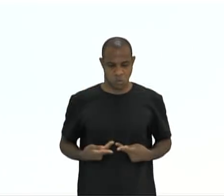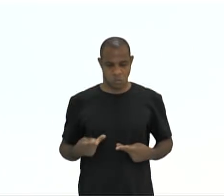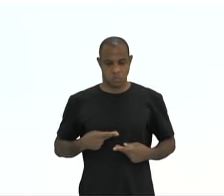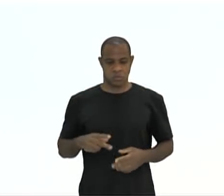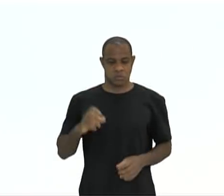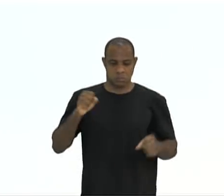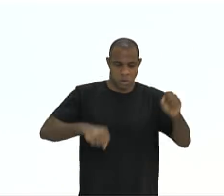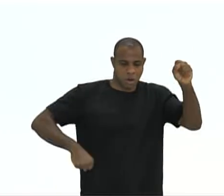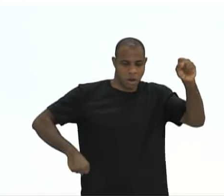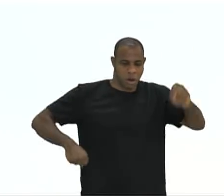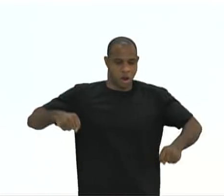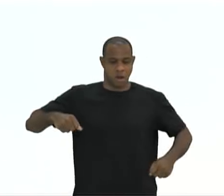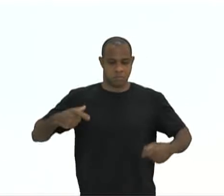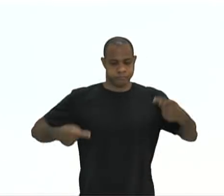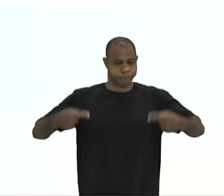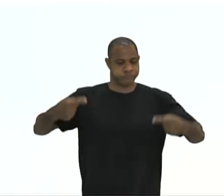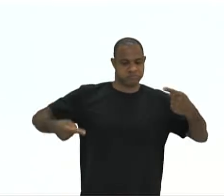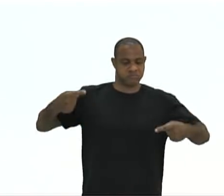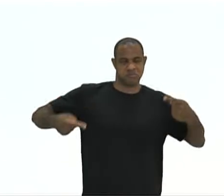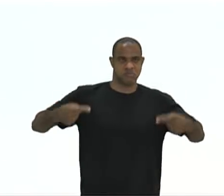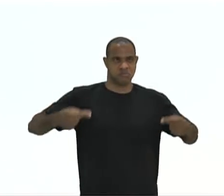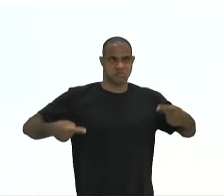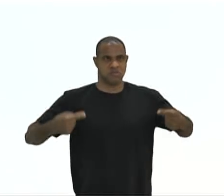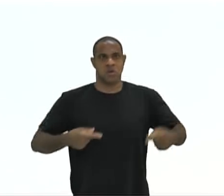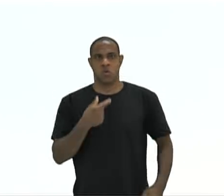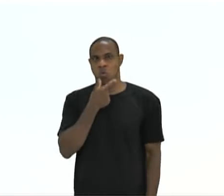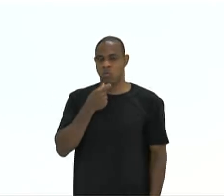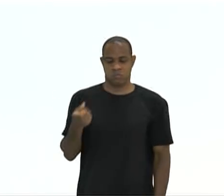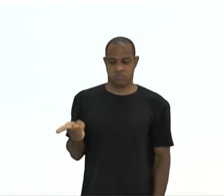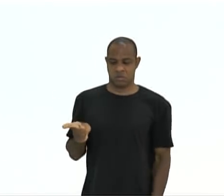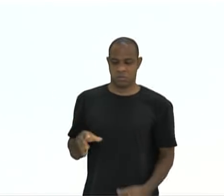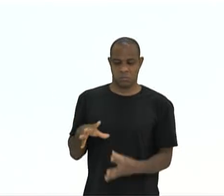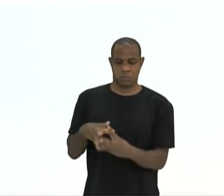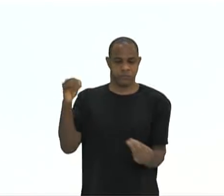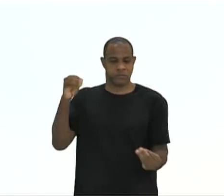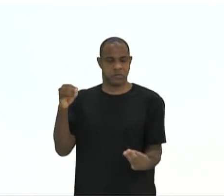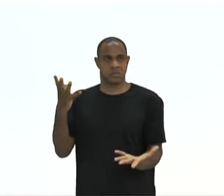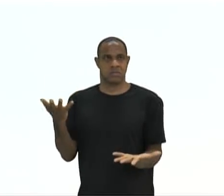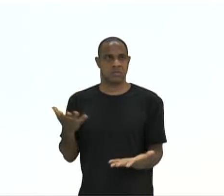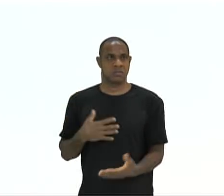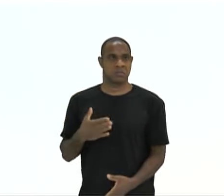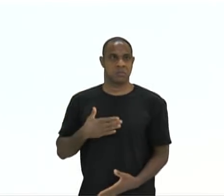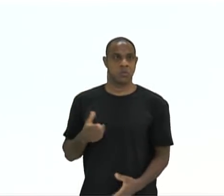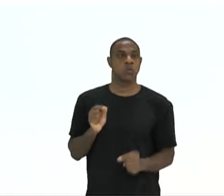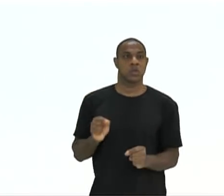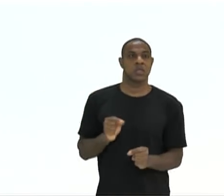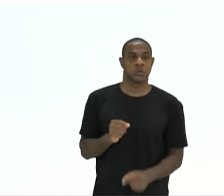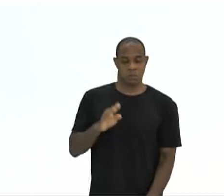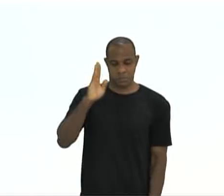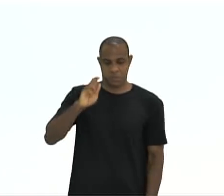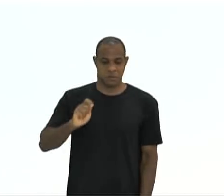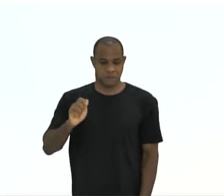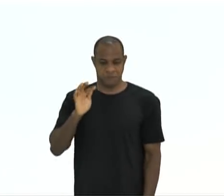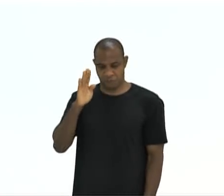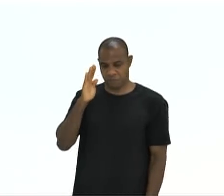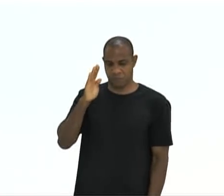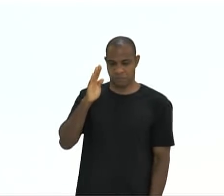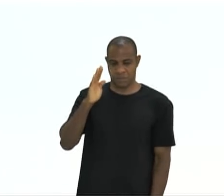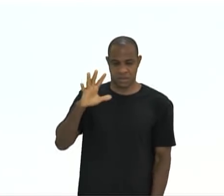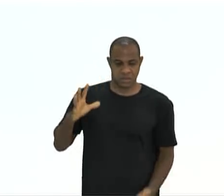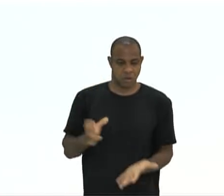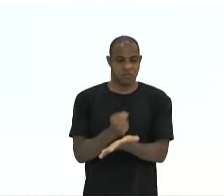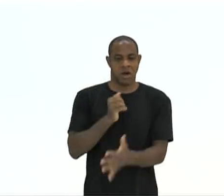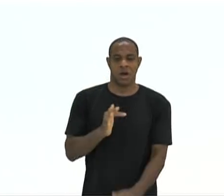guerra. Optimus Prime desapareceu. A chave para salvar nosso futuro está enterrada nos segredos do